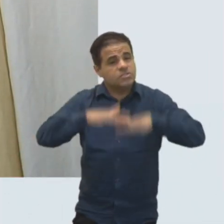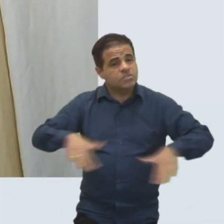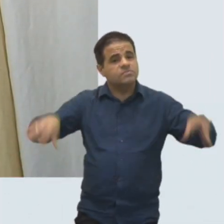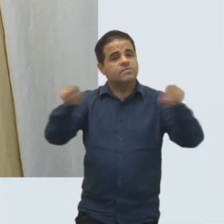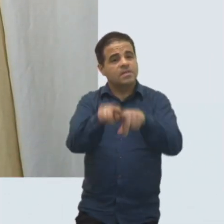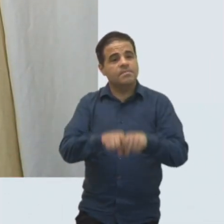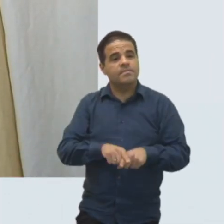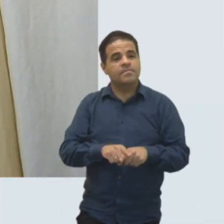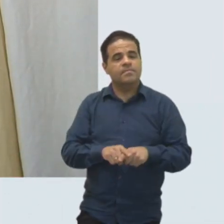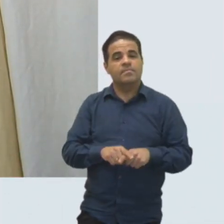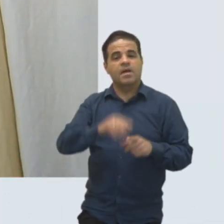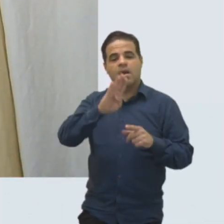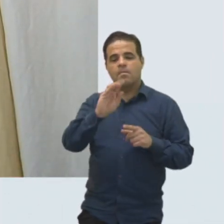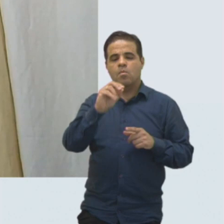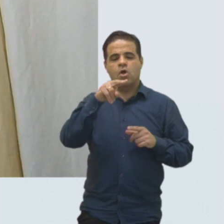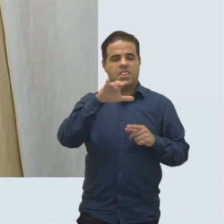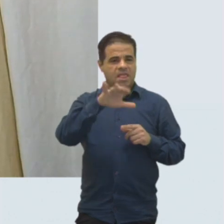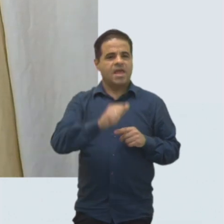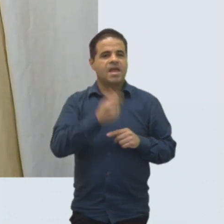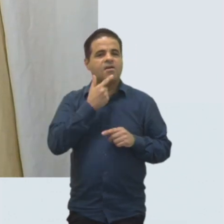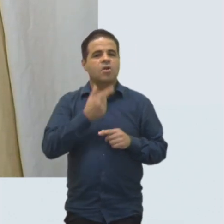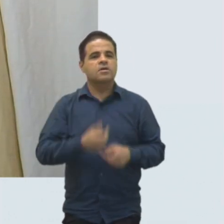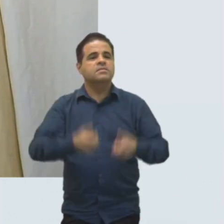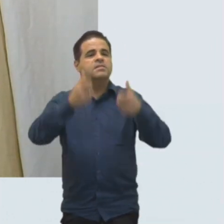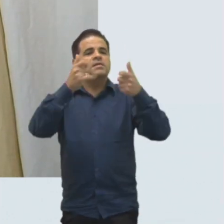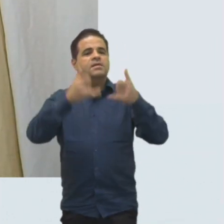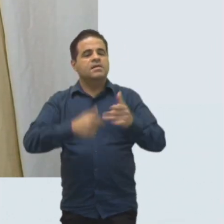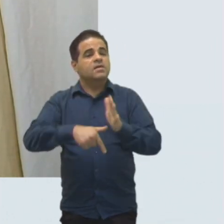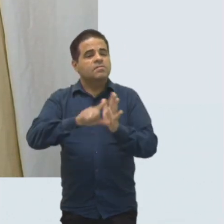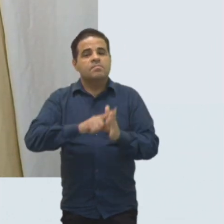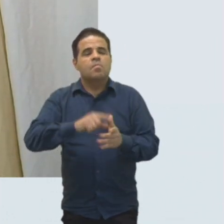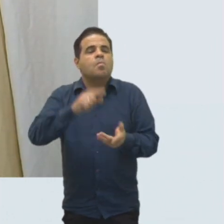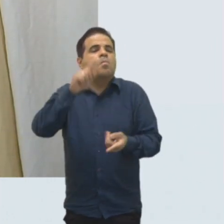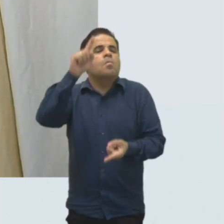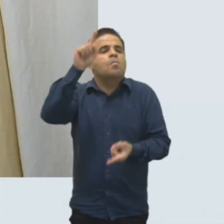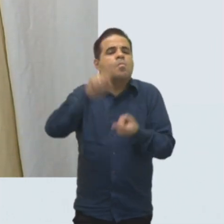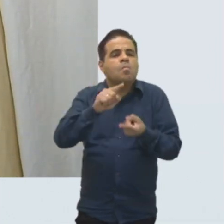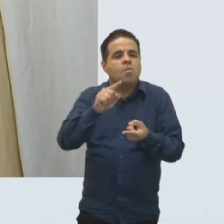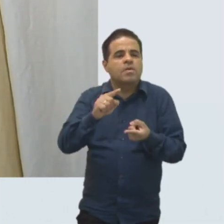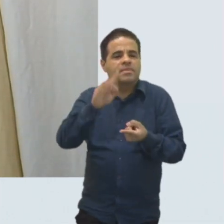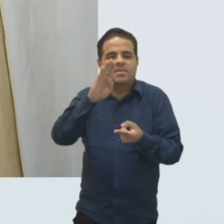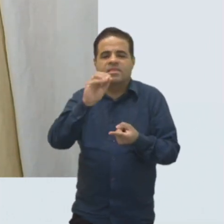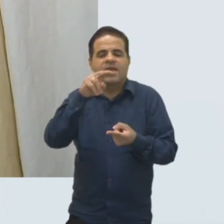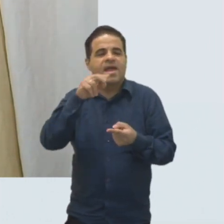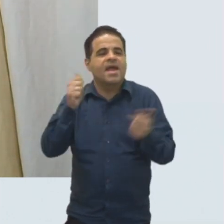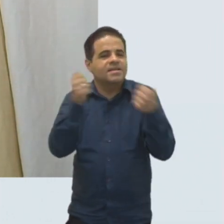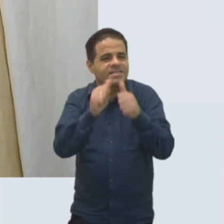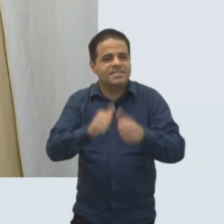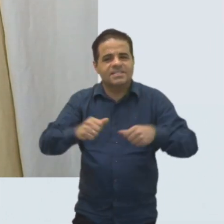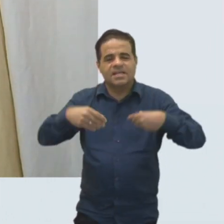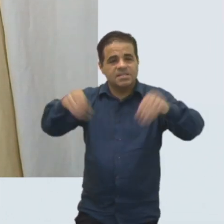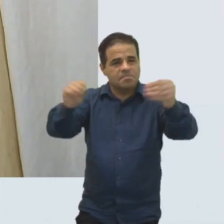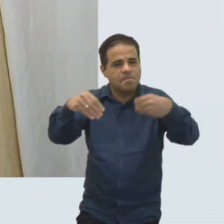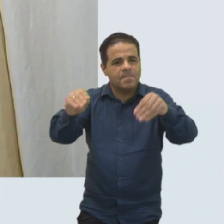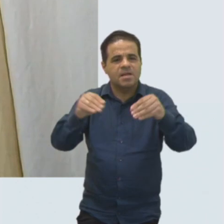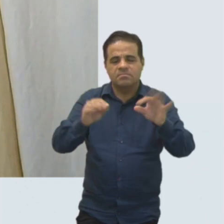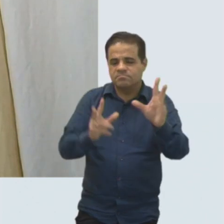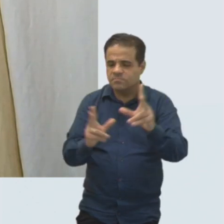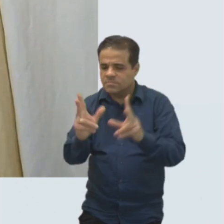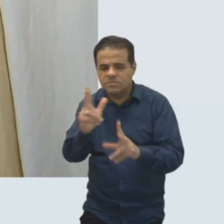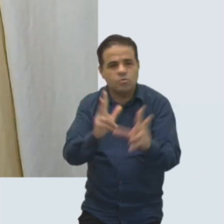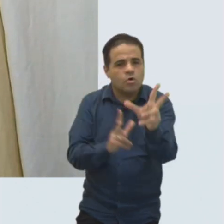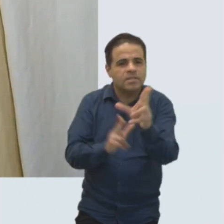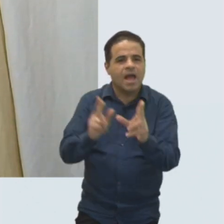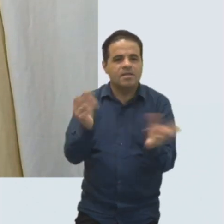As bonecas Abayomi, da qual a gente falou, né, que são pequenas bonecas, são bonecas de tiras de panos que foram